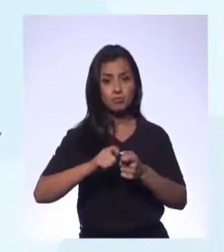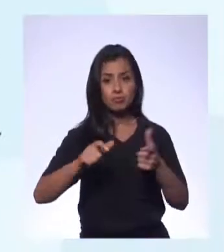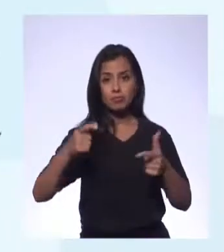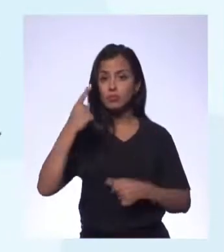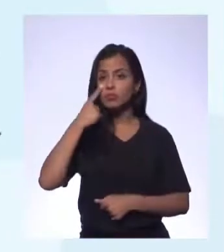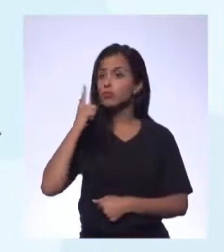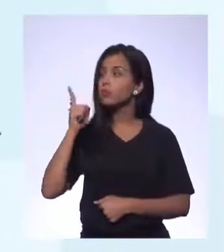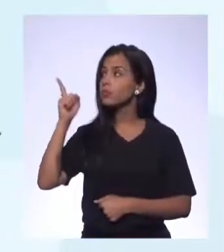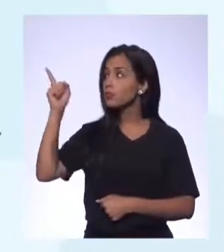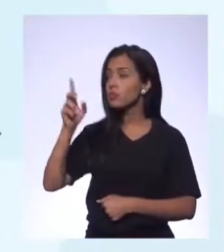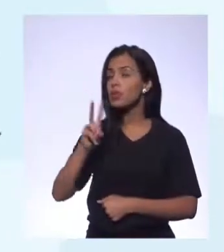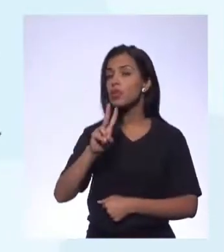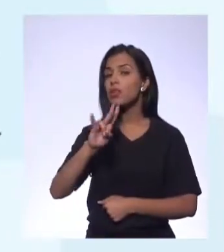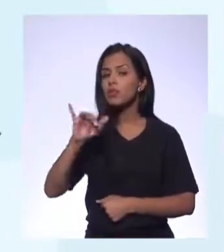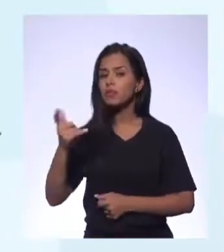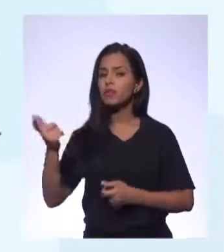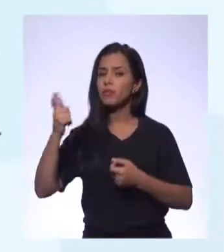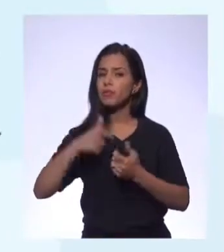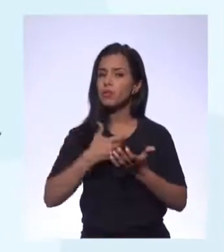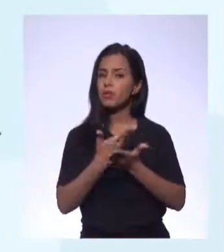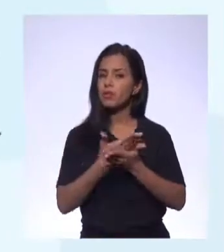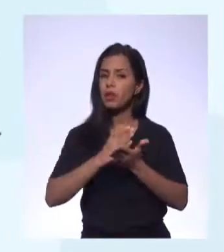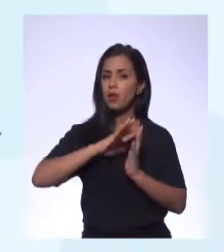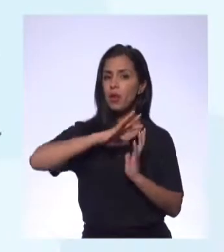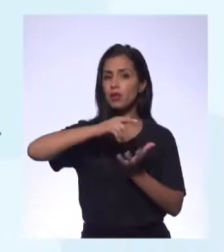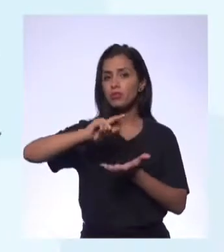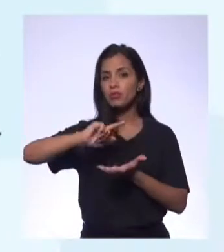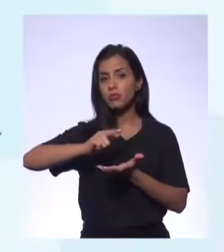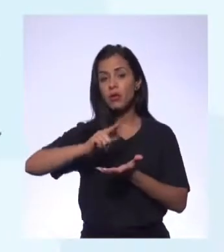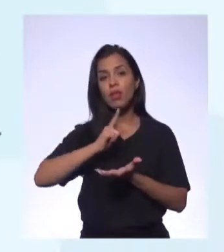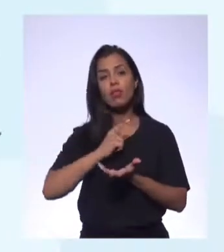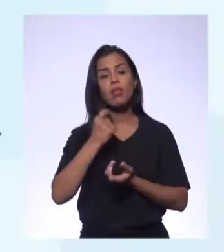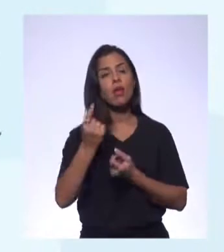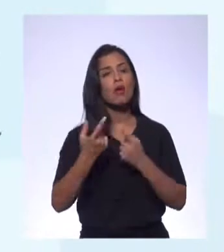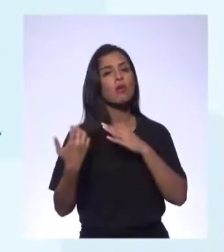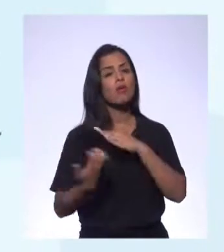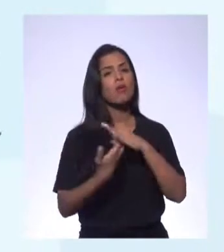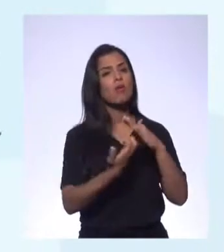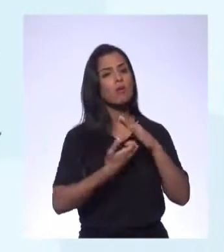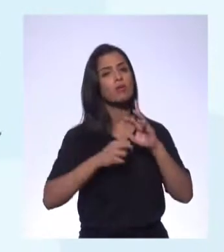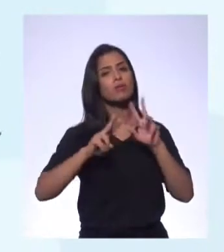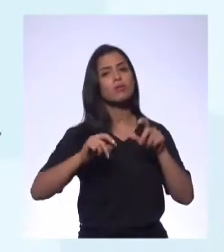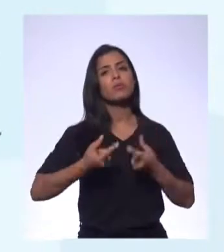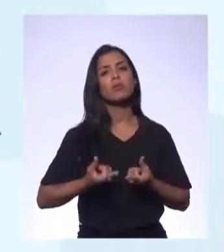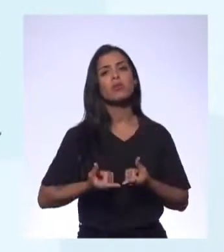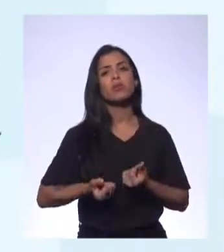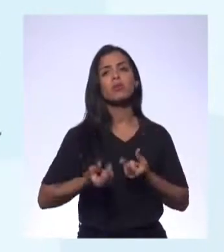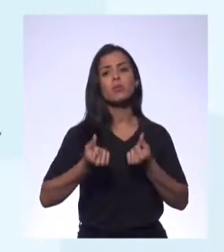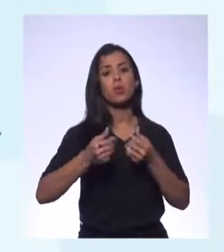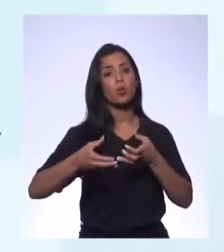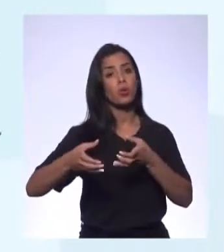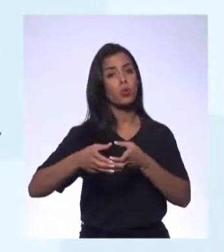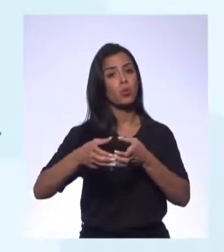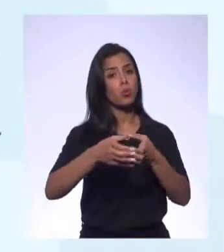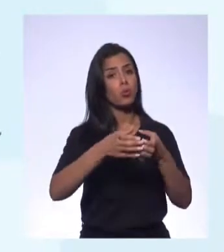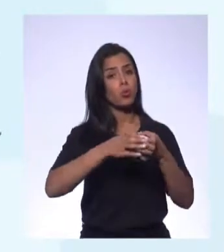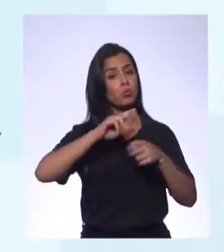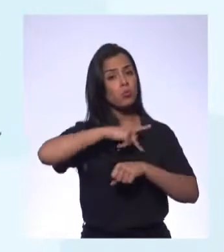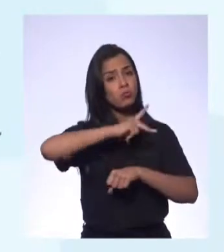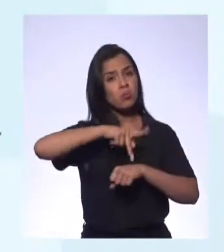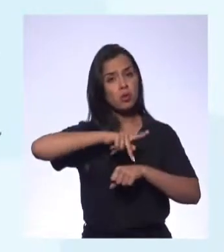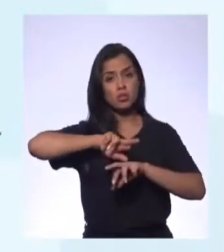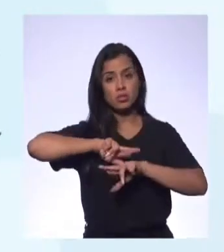gente vai retomar das aulas de geografia, algumas organizações de integração econômica que agrupam países